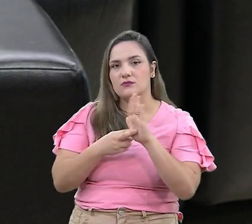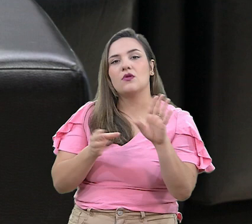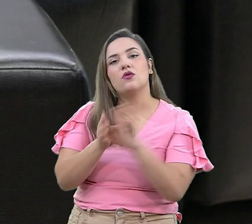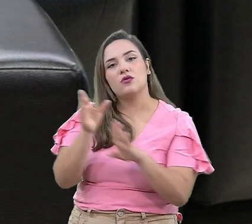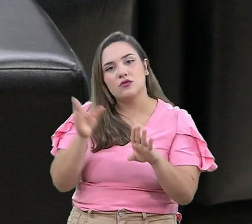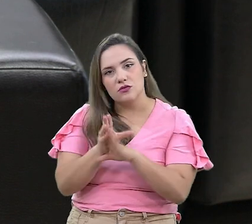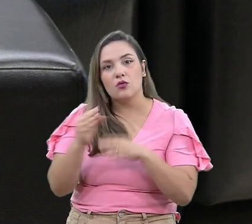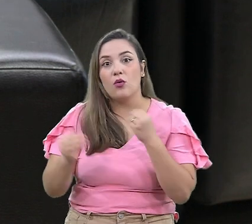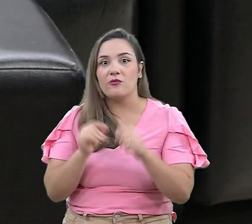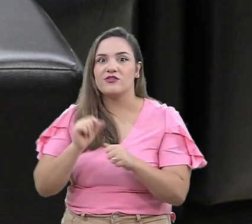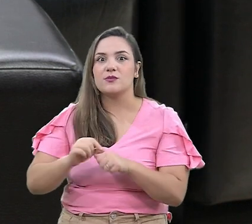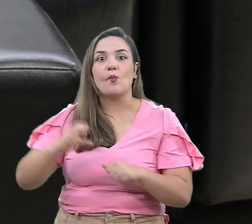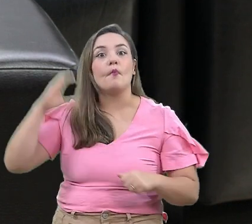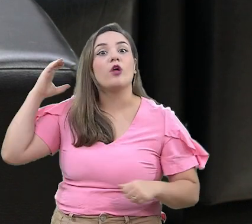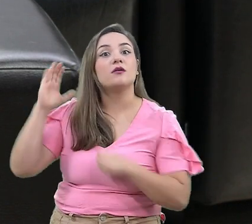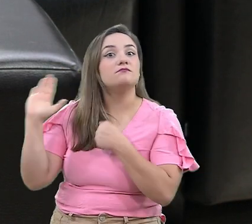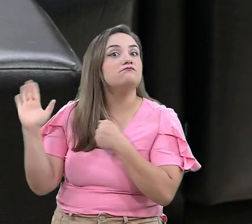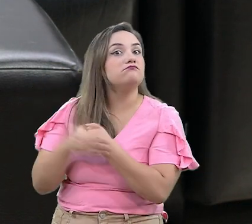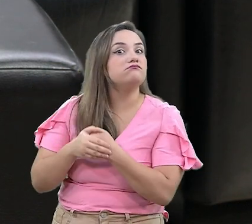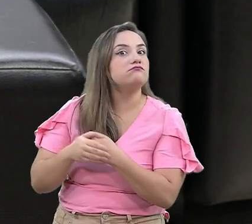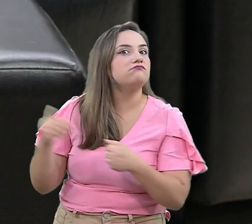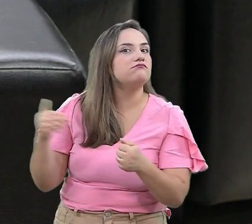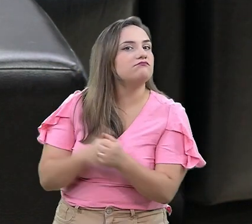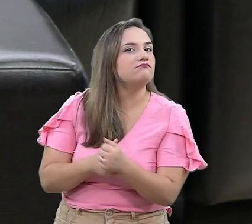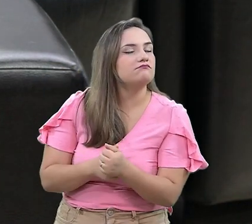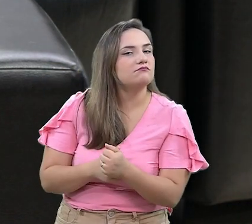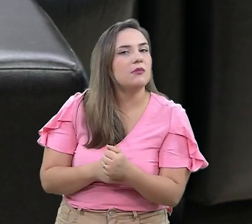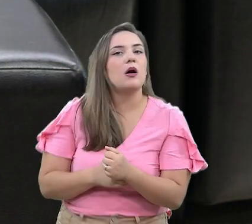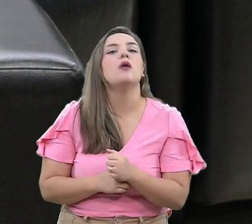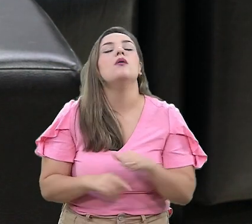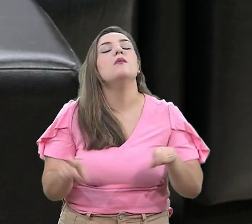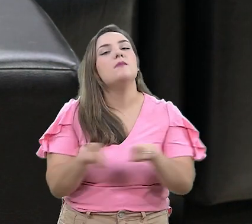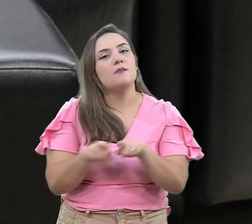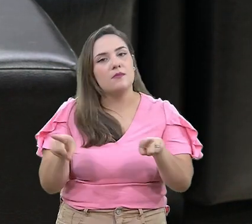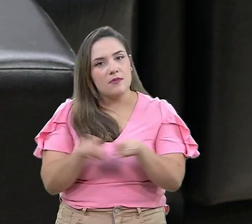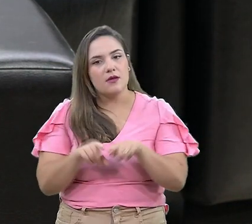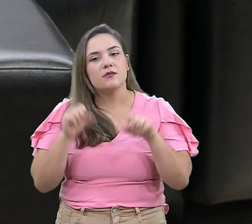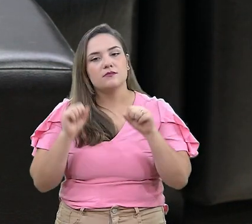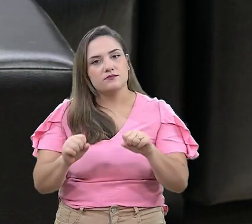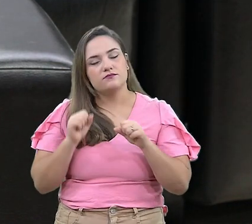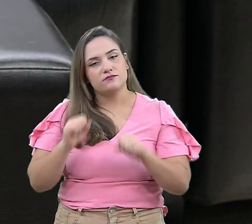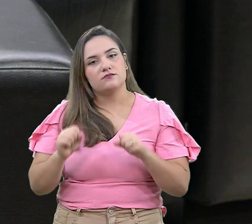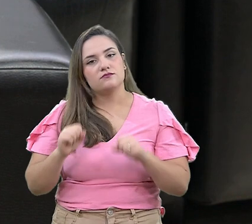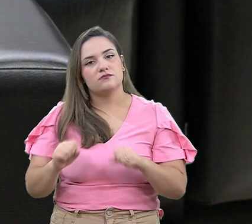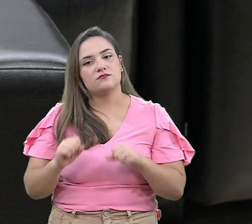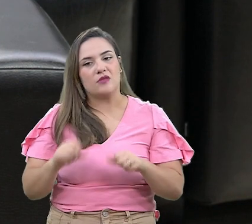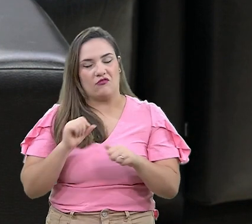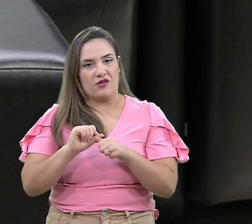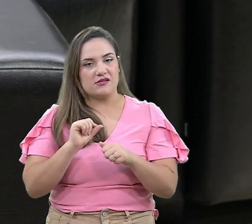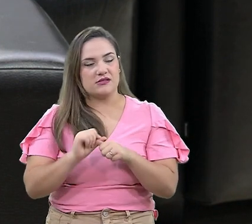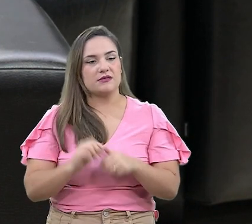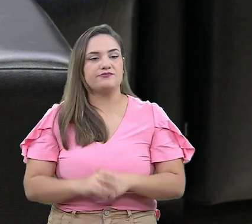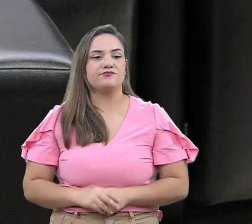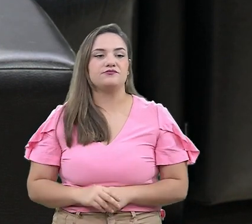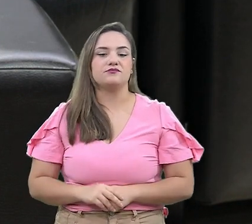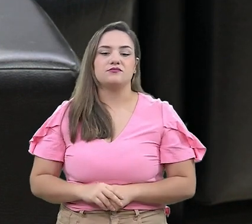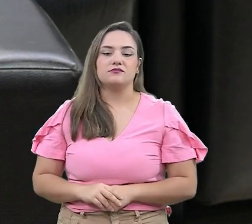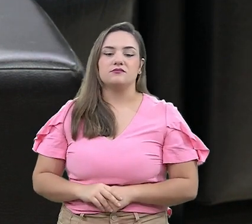de forma anônima, né? Também posso fazer registro com essa